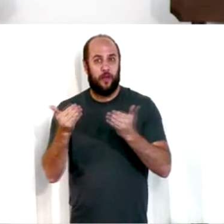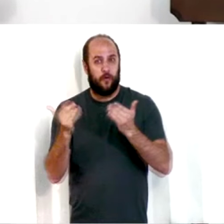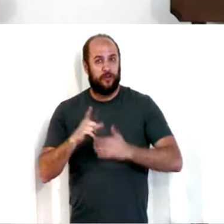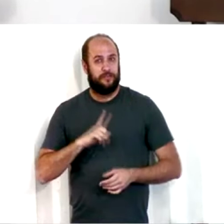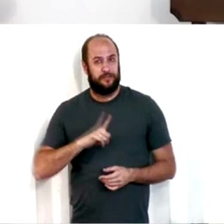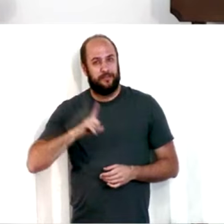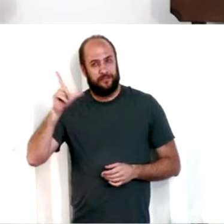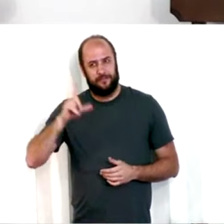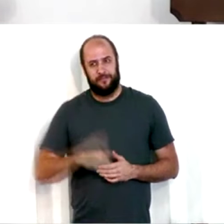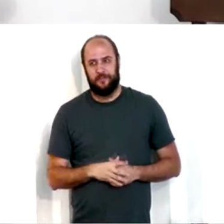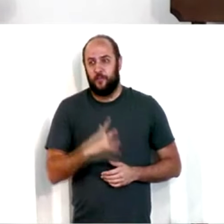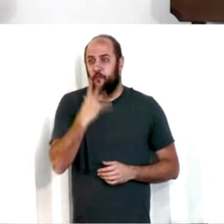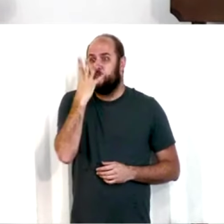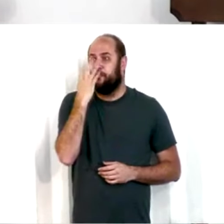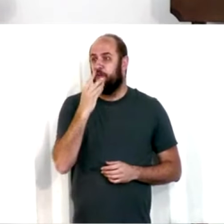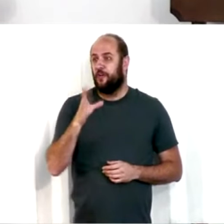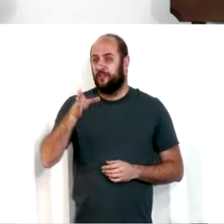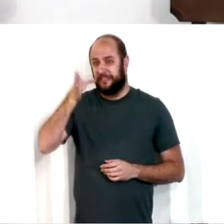tem foto da tia Cacilda lá.